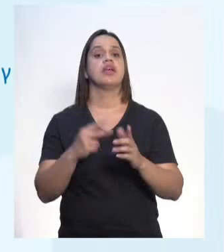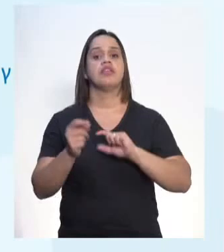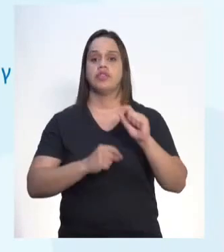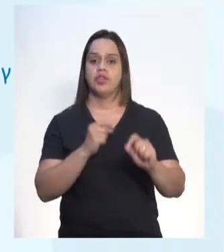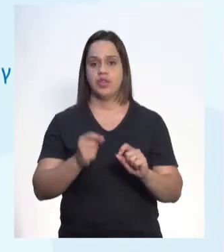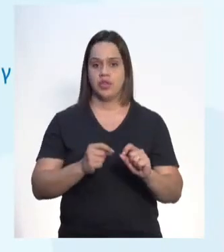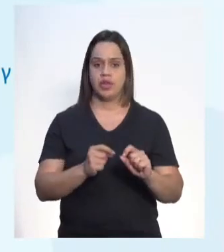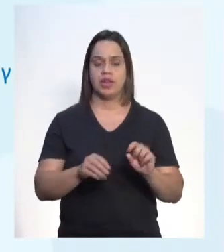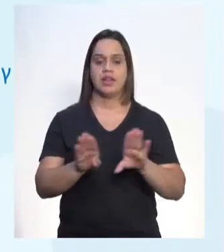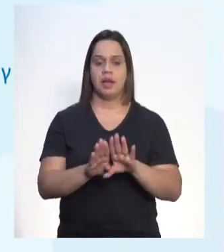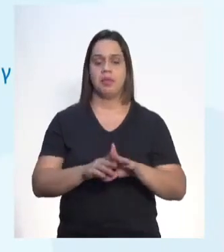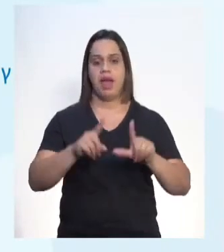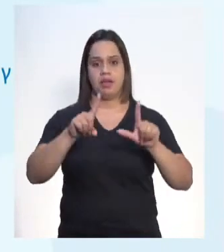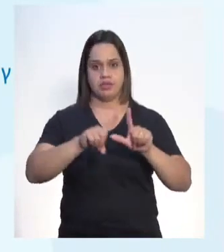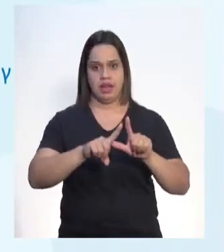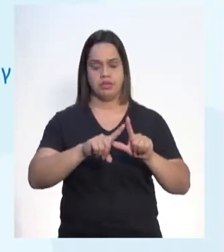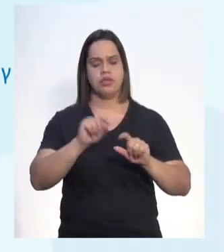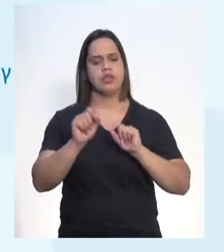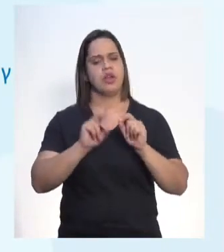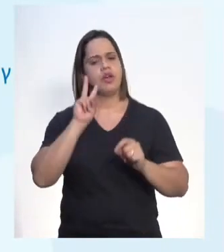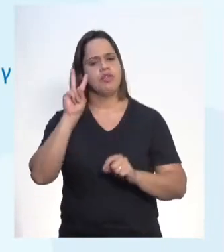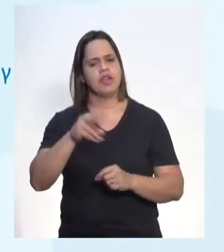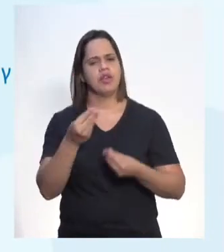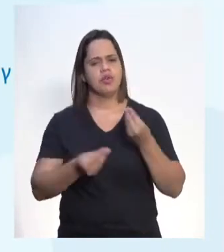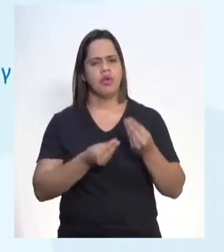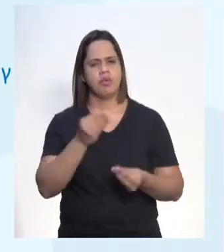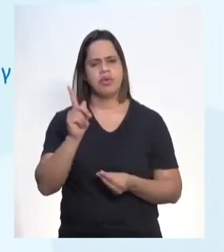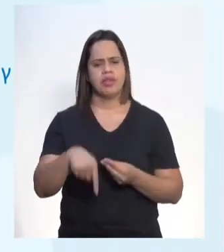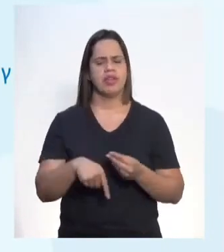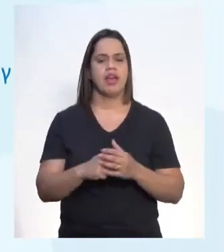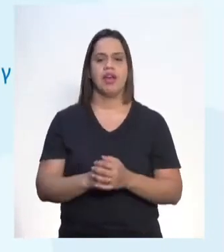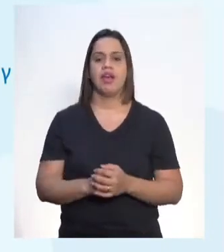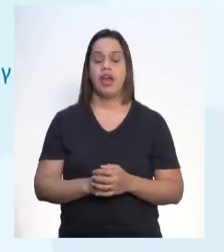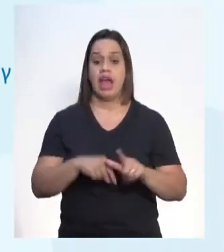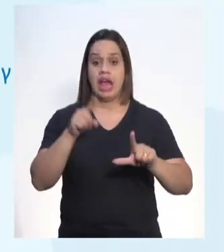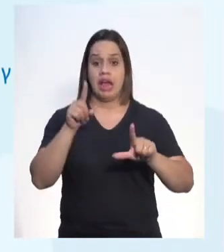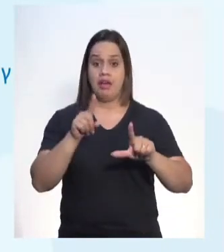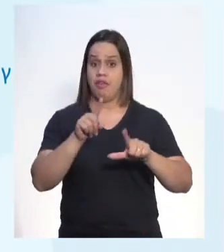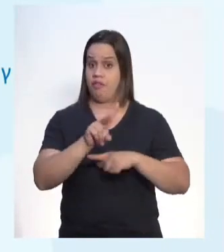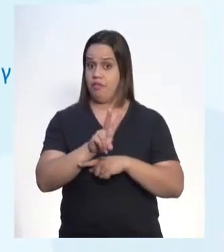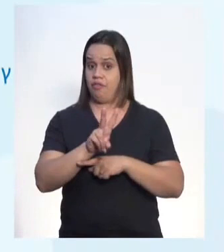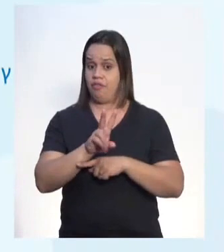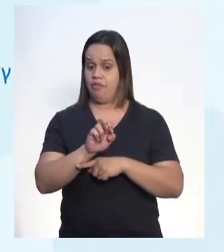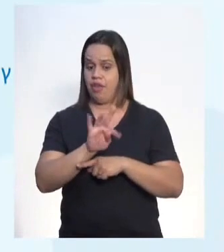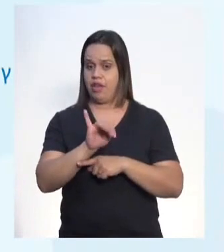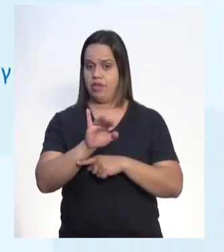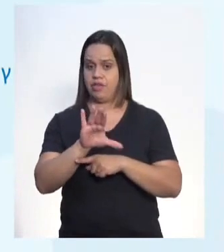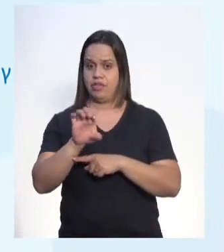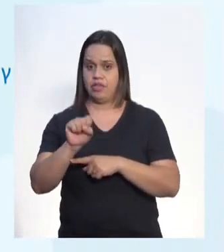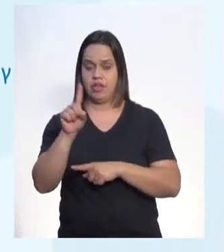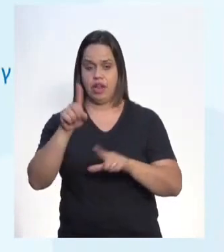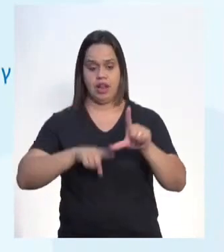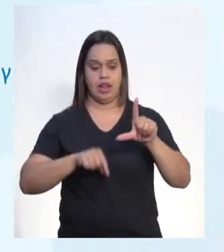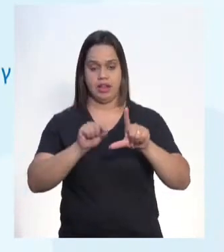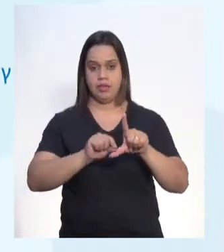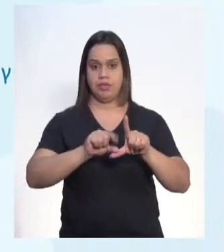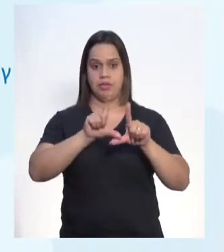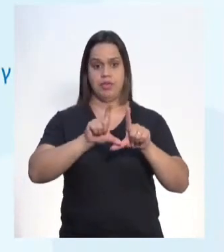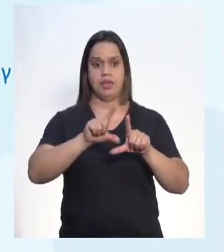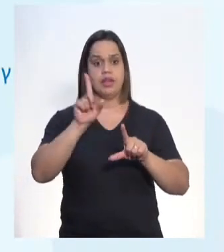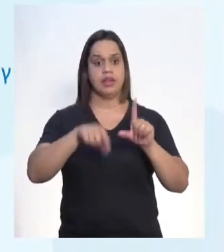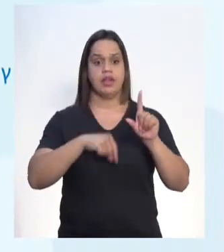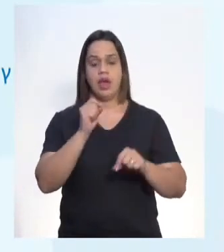aos lados. Vértices. Vértices são letras maiúsculas que representam